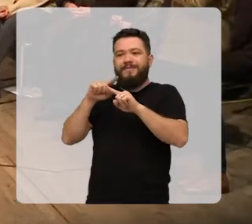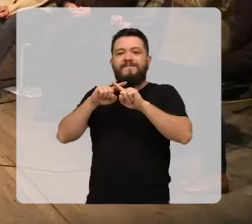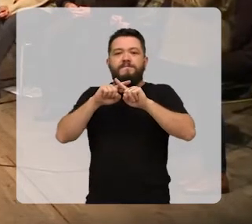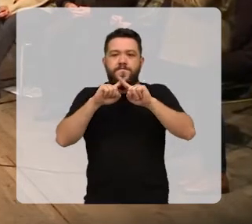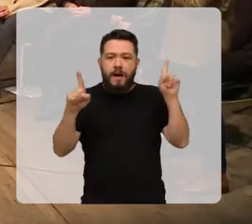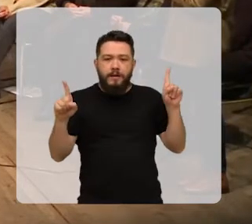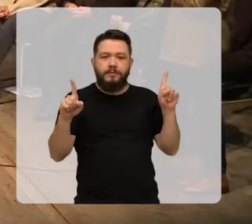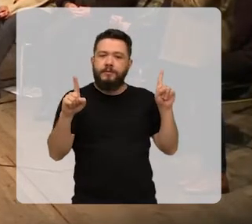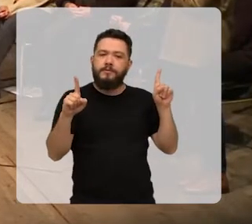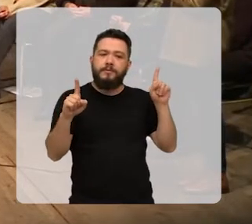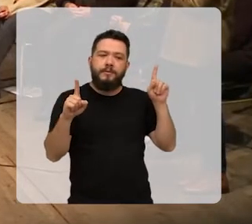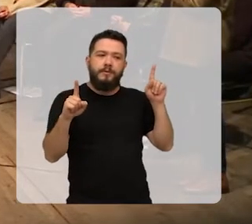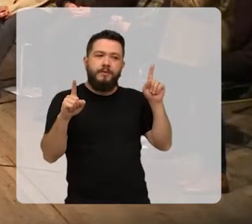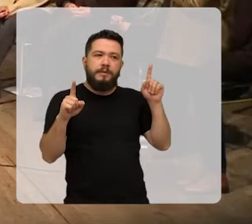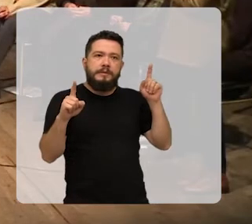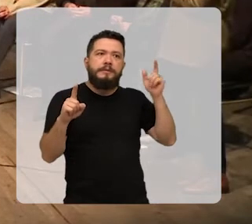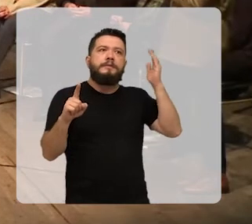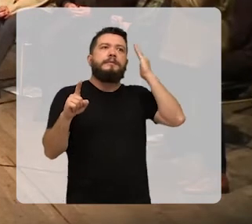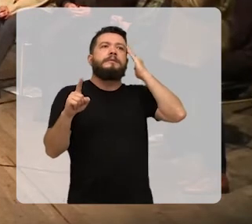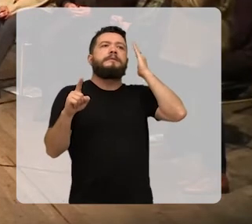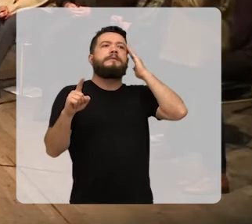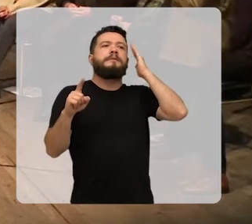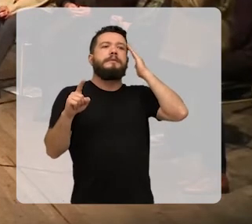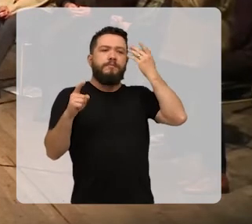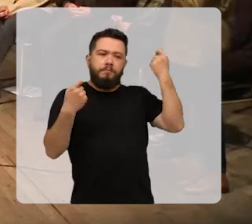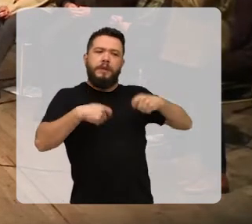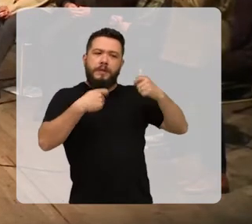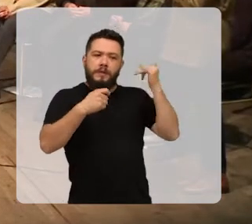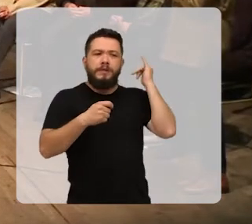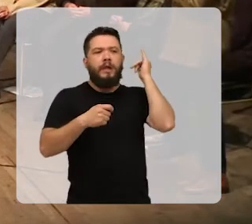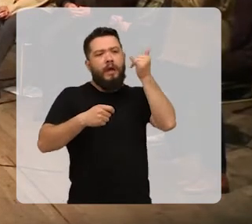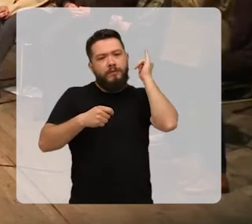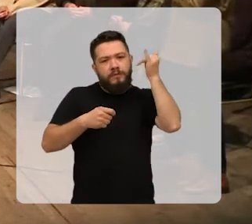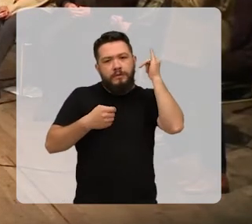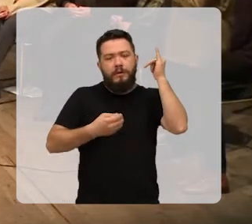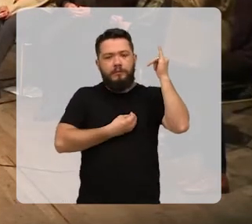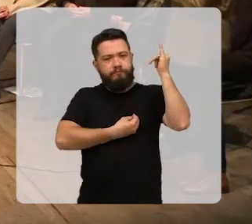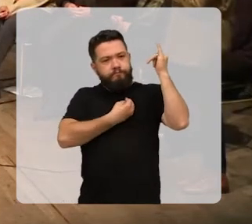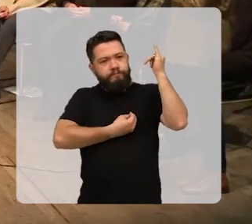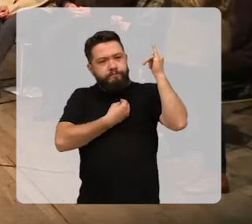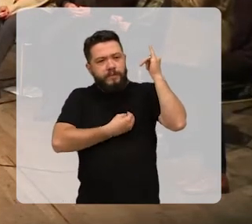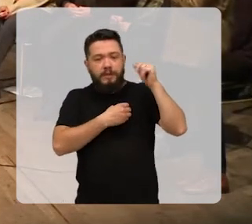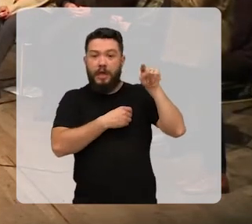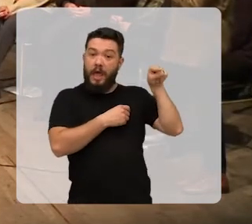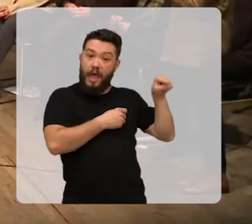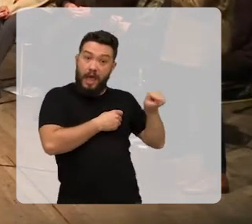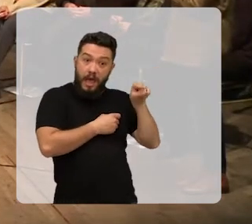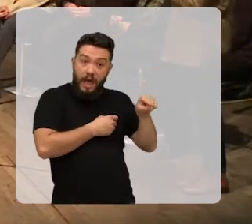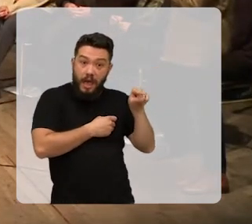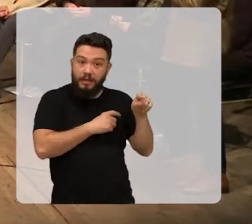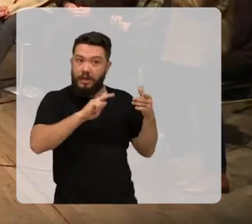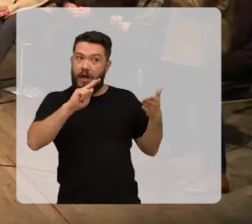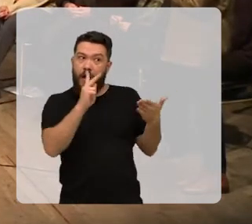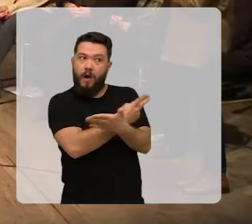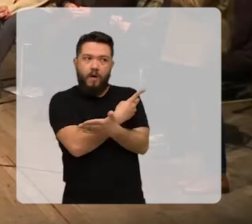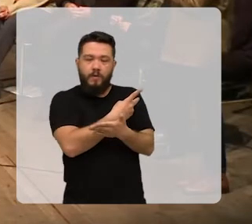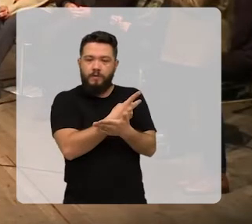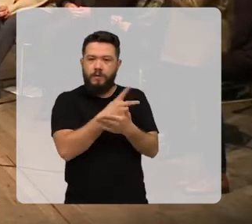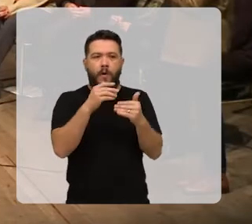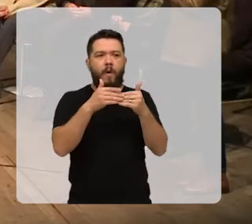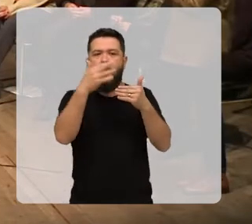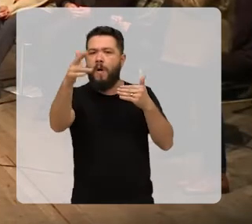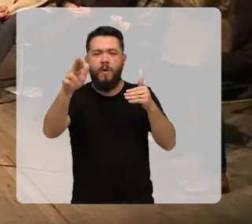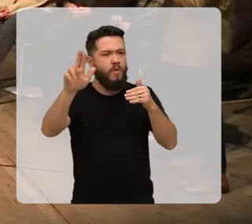preciso falar e manter vivo essas lembranças para que nunca mais aconteça e que todos